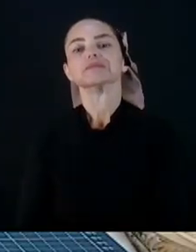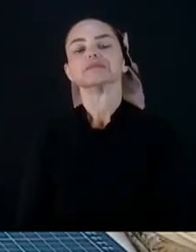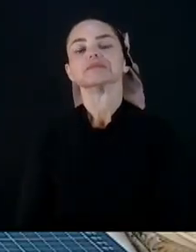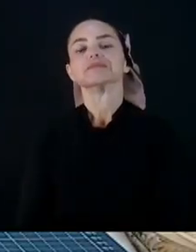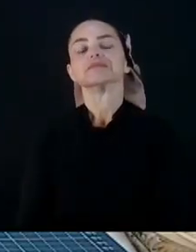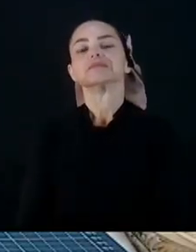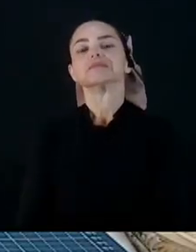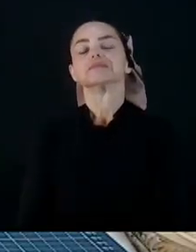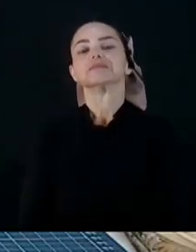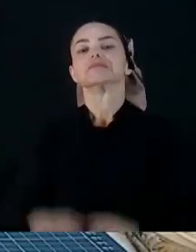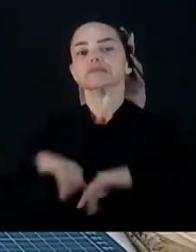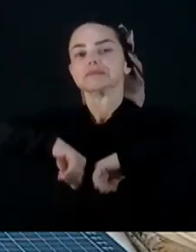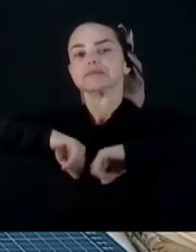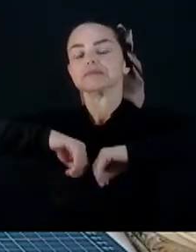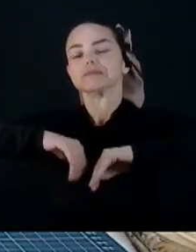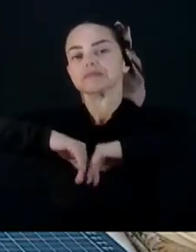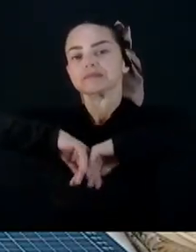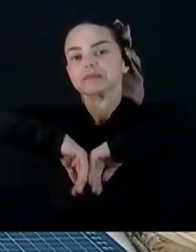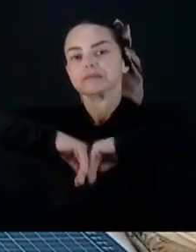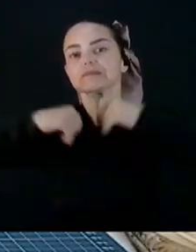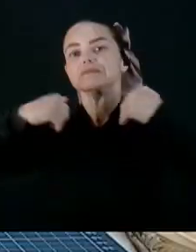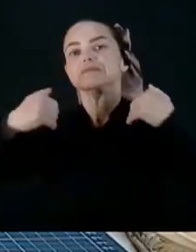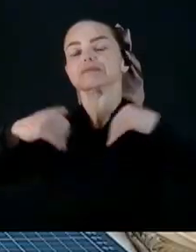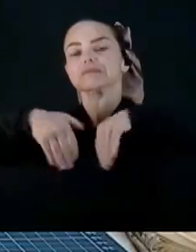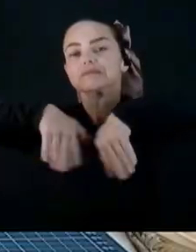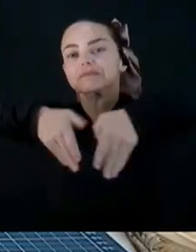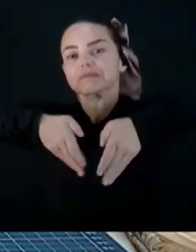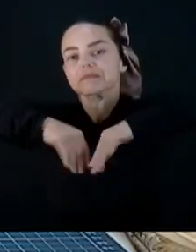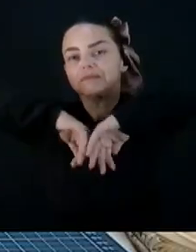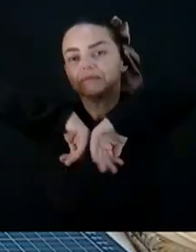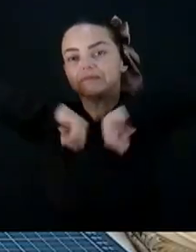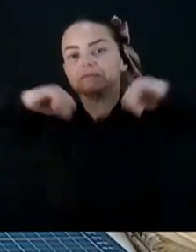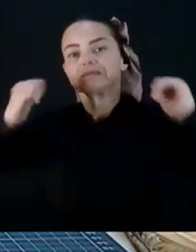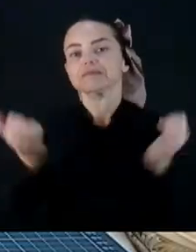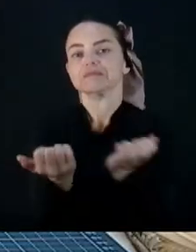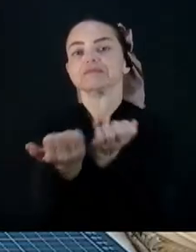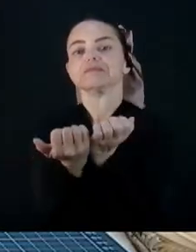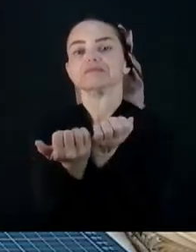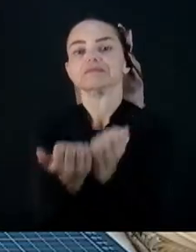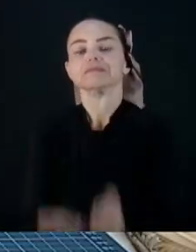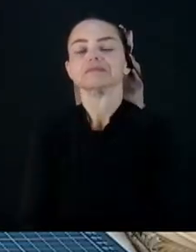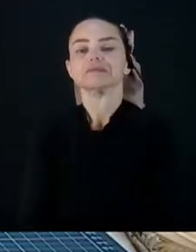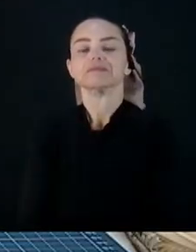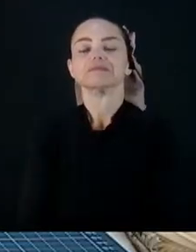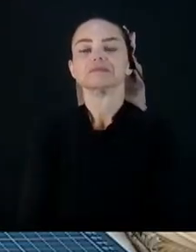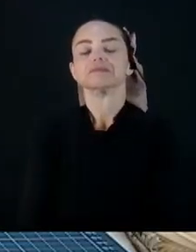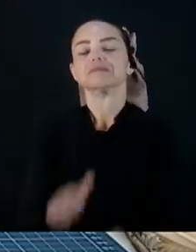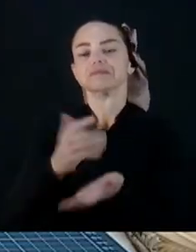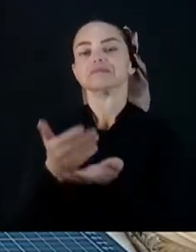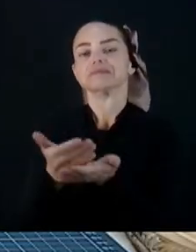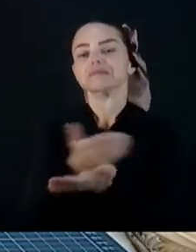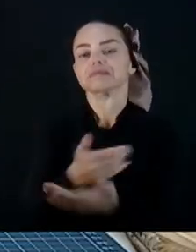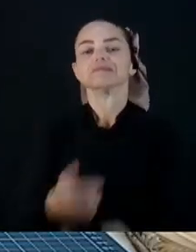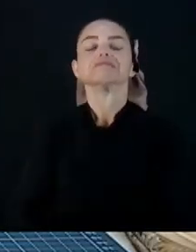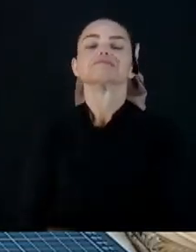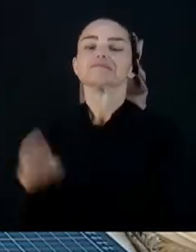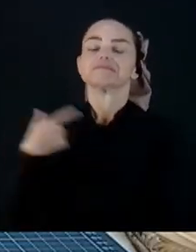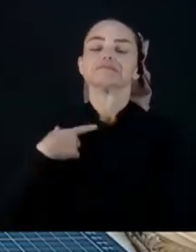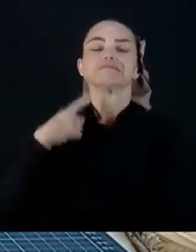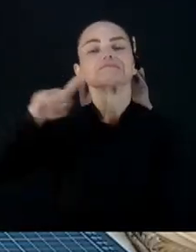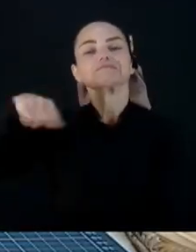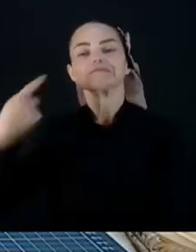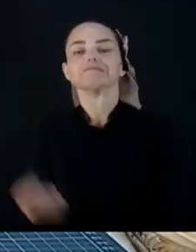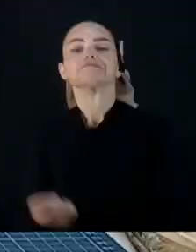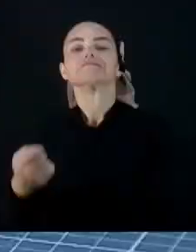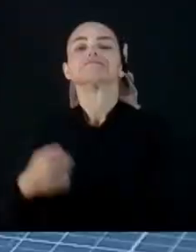peça. E você falou que se sobra tecido dá pra fazer uma outra coisa. O bom da costura criativa é isso, né? Exatamente. Você pode